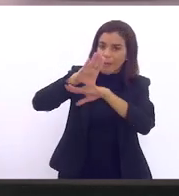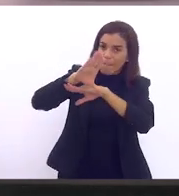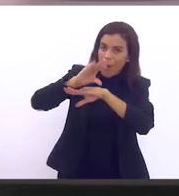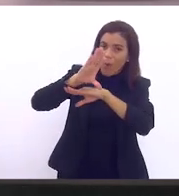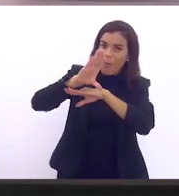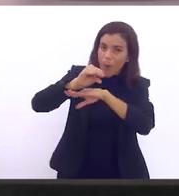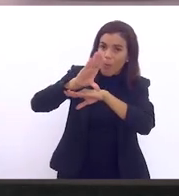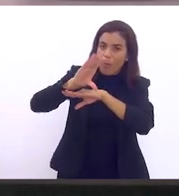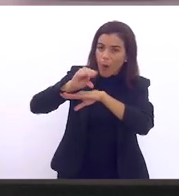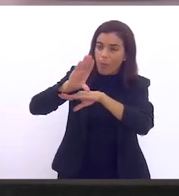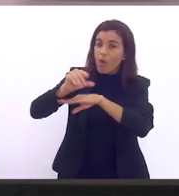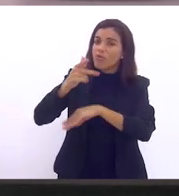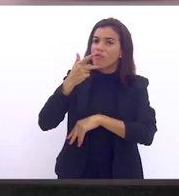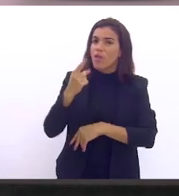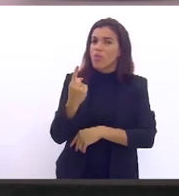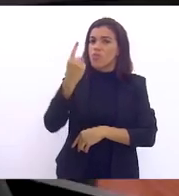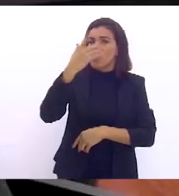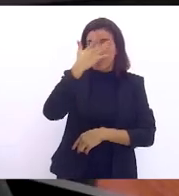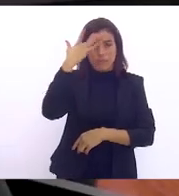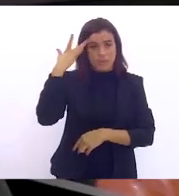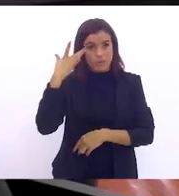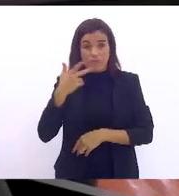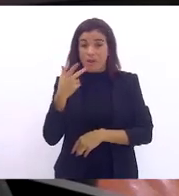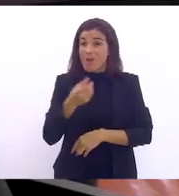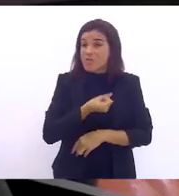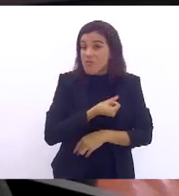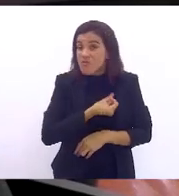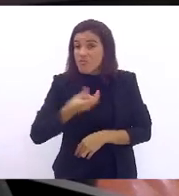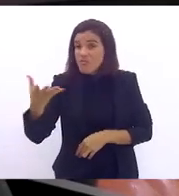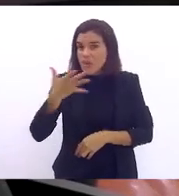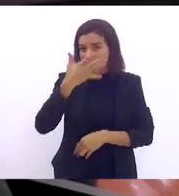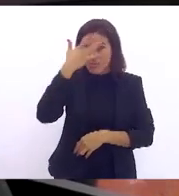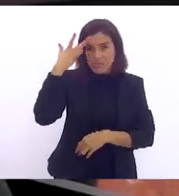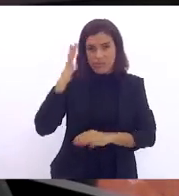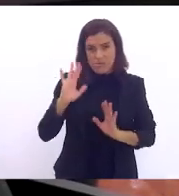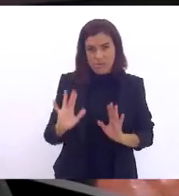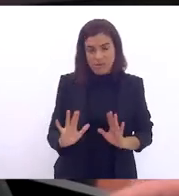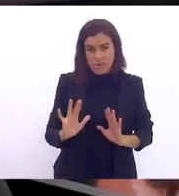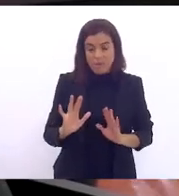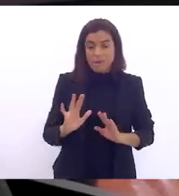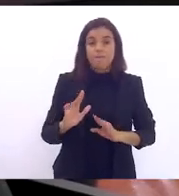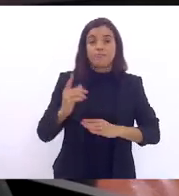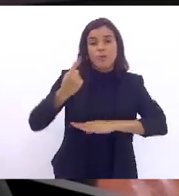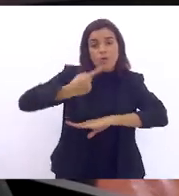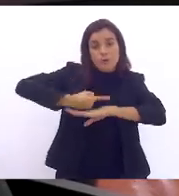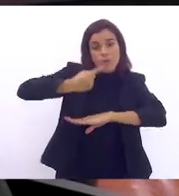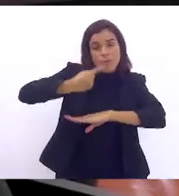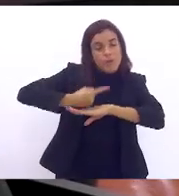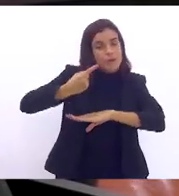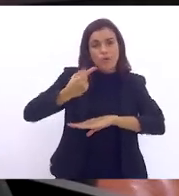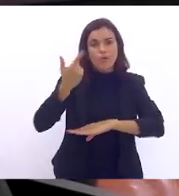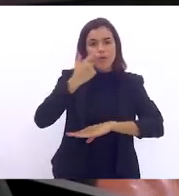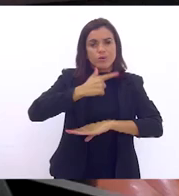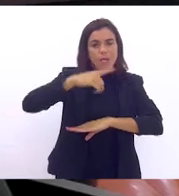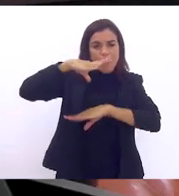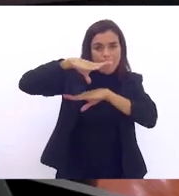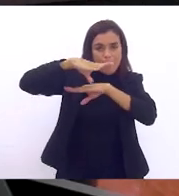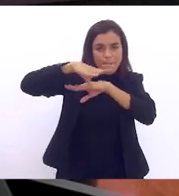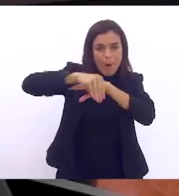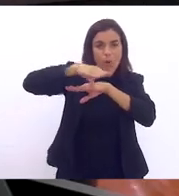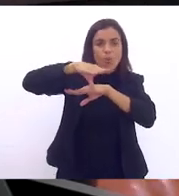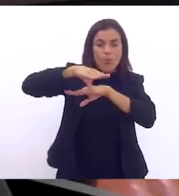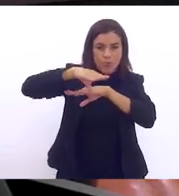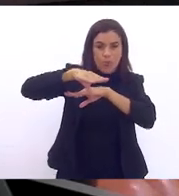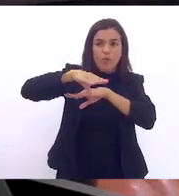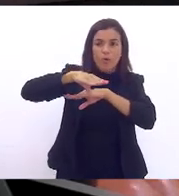tô aqui me referindo eu não tô me referindo a uma pessoa eu tô me referindo a centena de pessoas o pedágio há momentos que ele não registra a passagem e